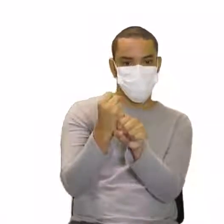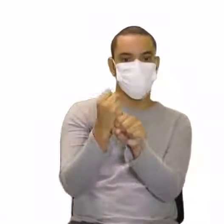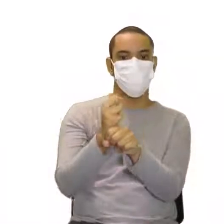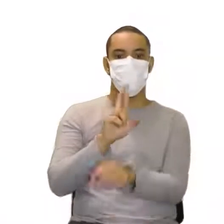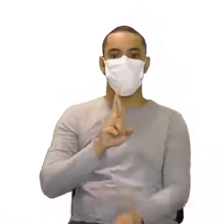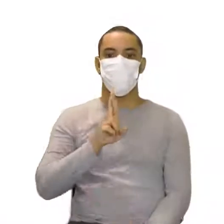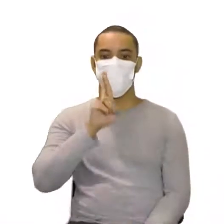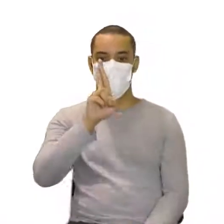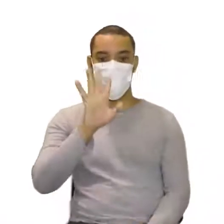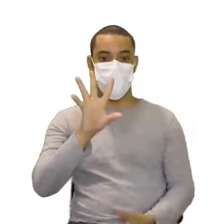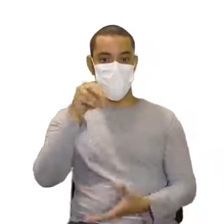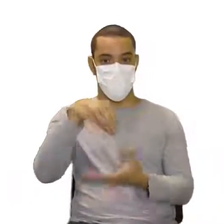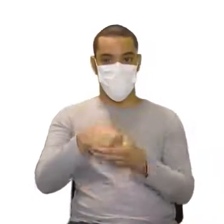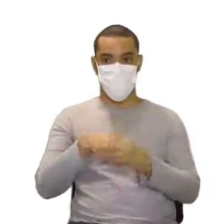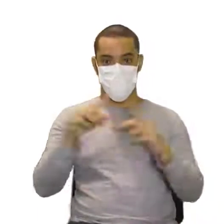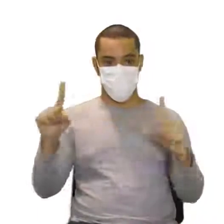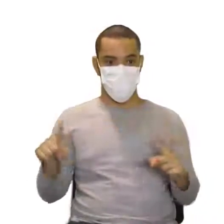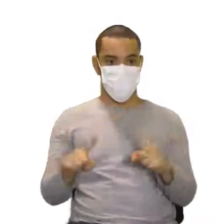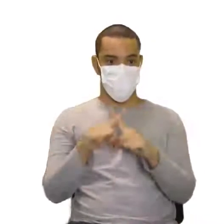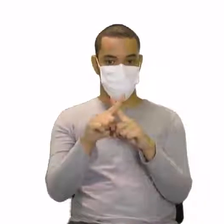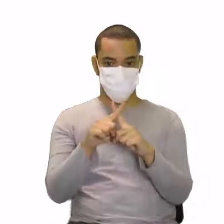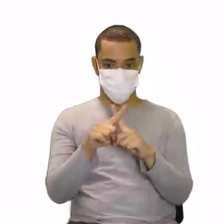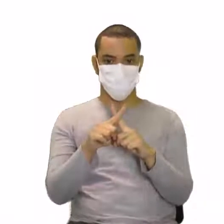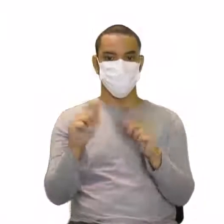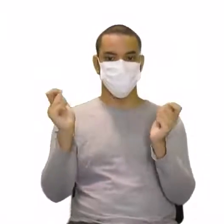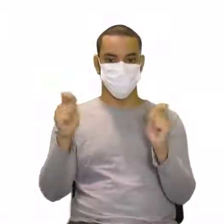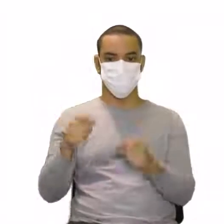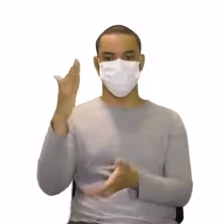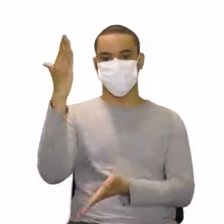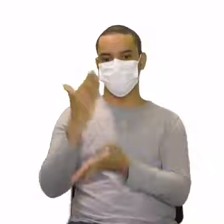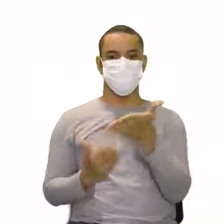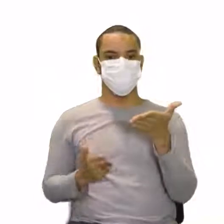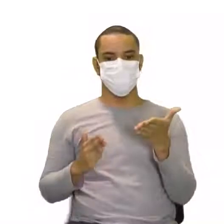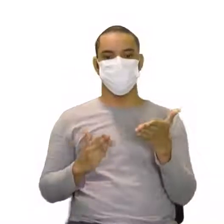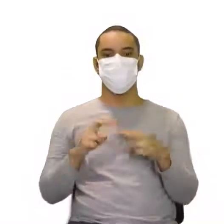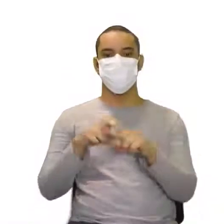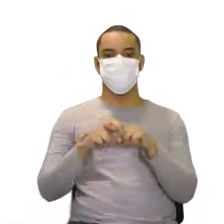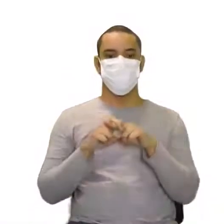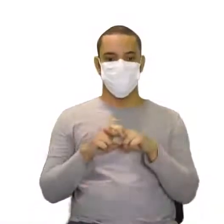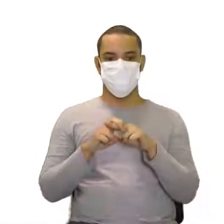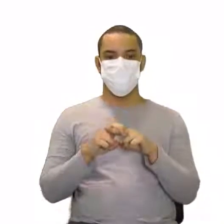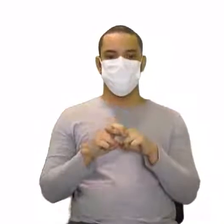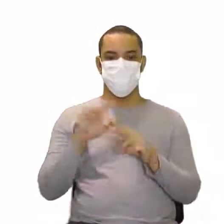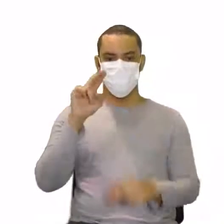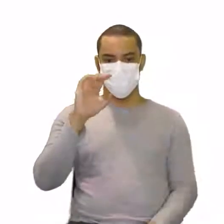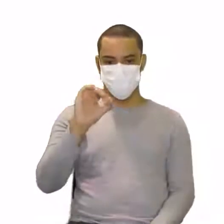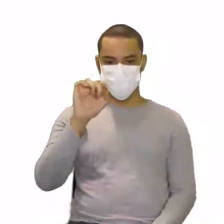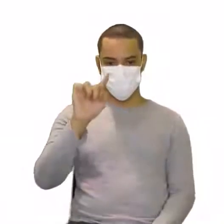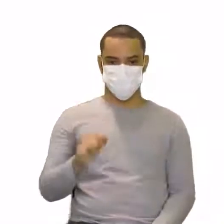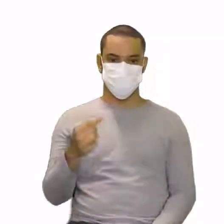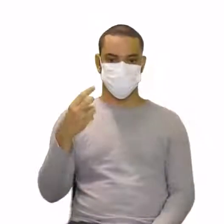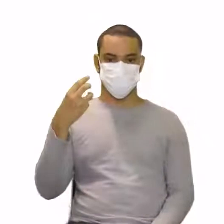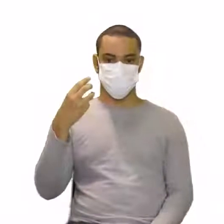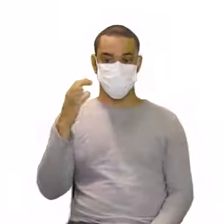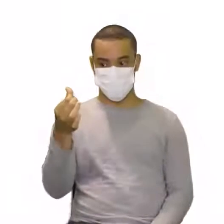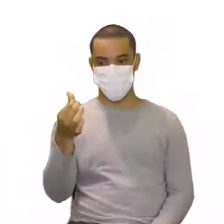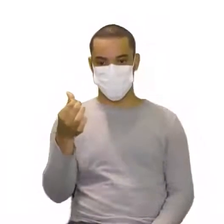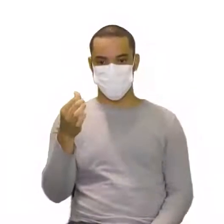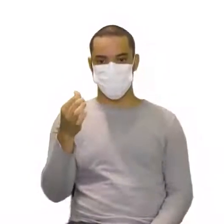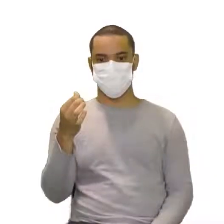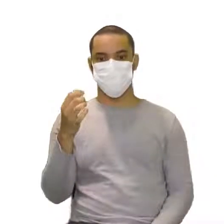aqui, na multiplicação por meio, vai dar metade. Então, daria 0,6